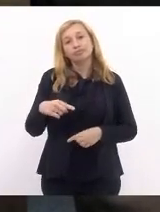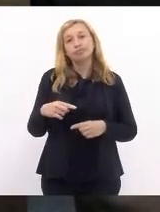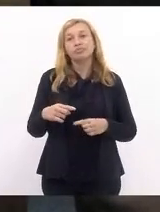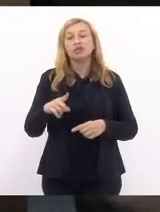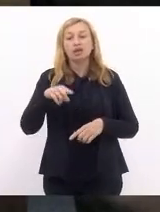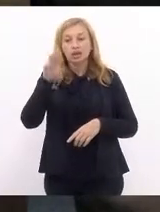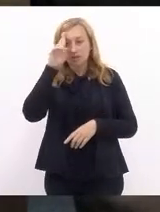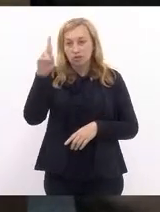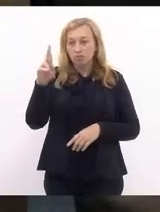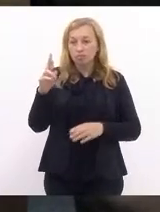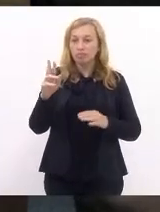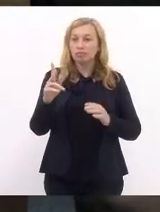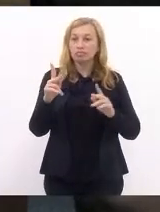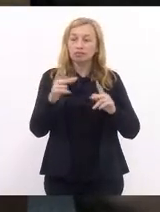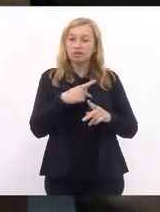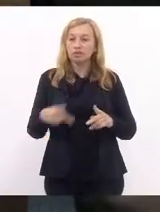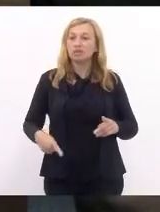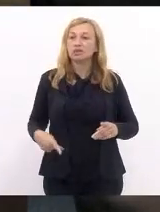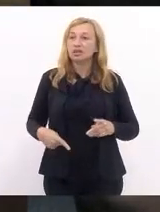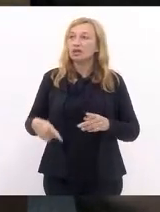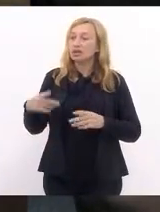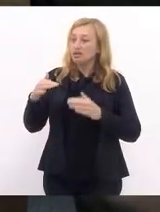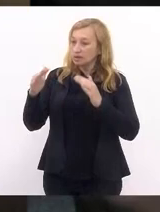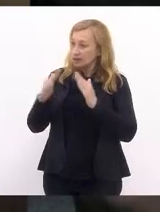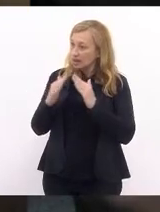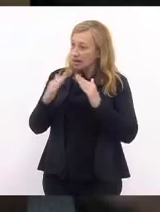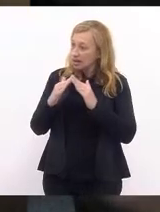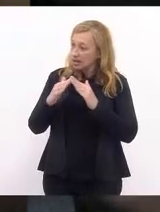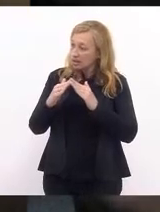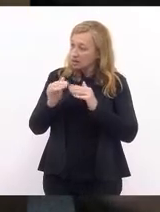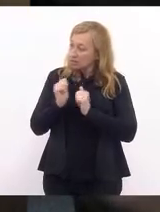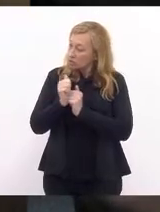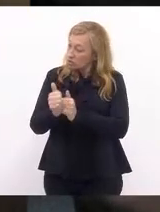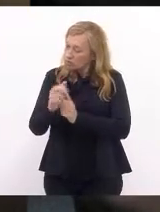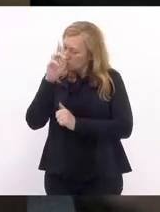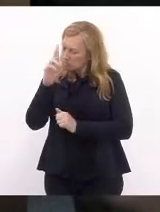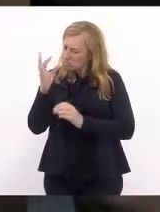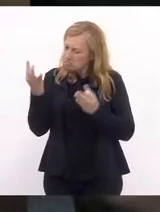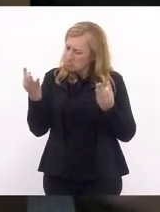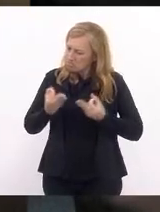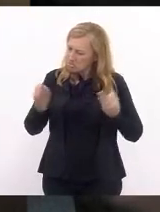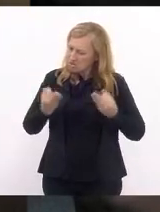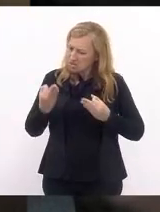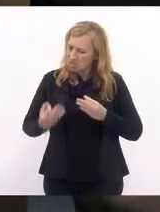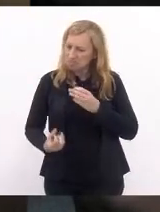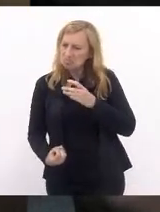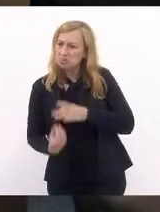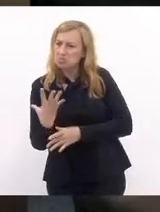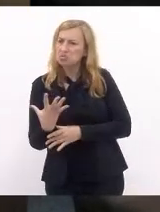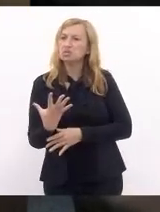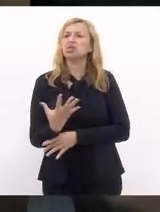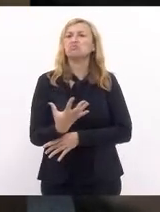presidente essa casa sob seu comando foi extremamente produtivo